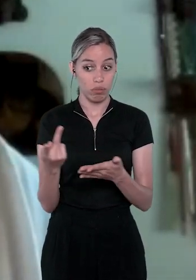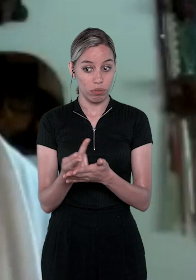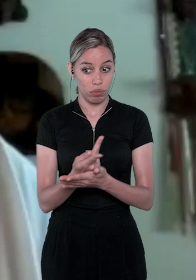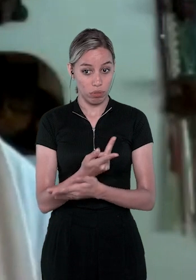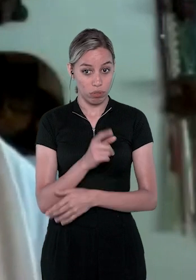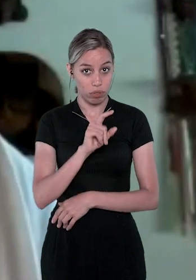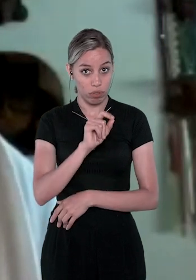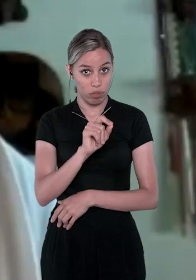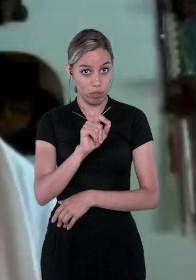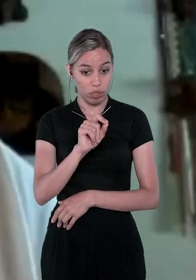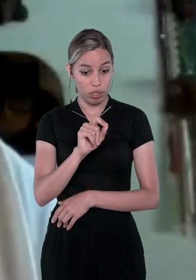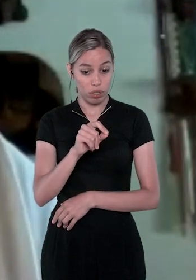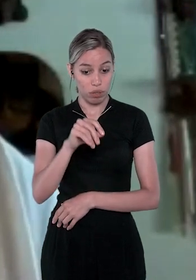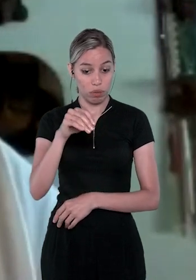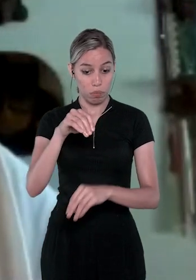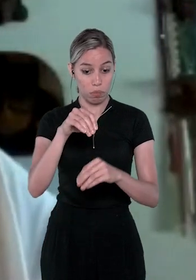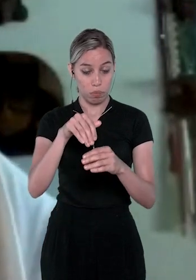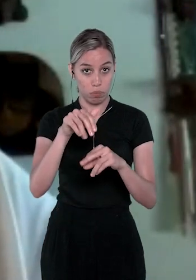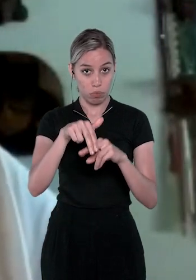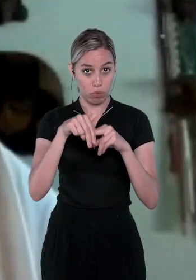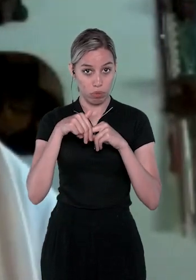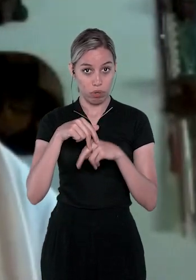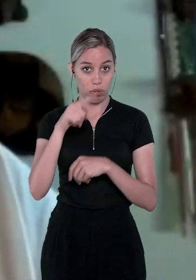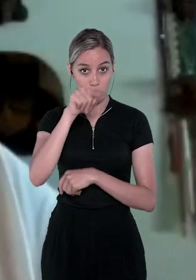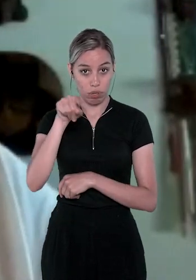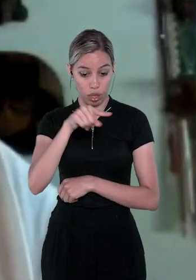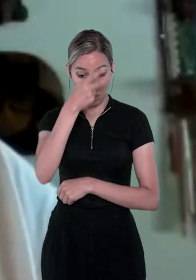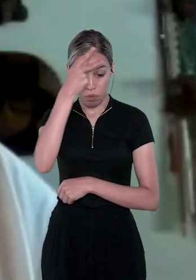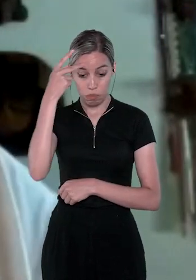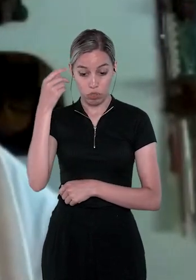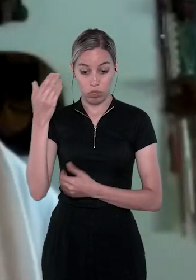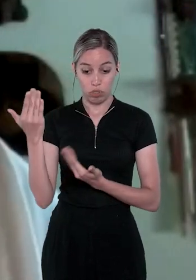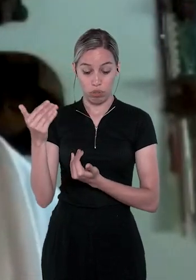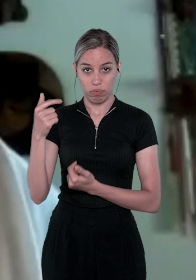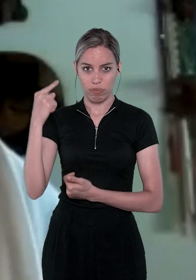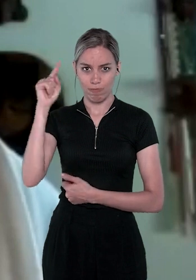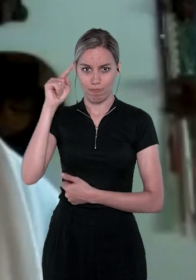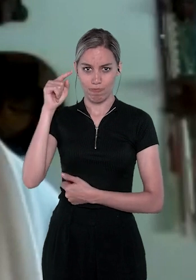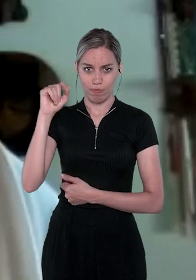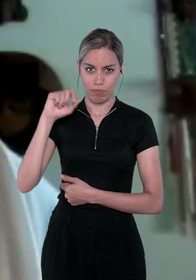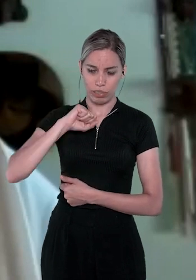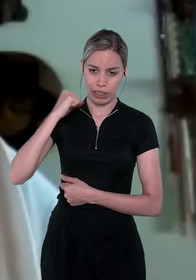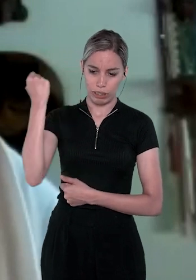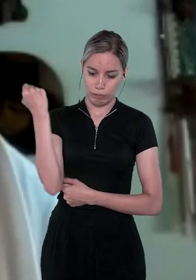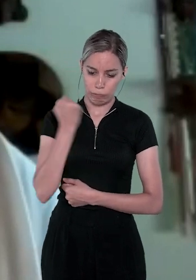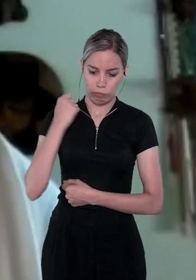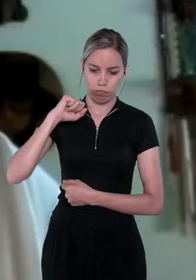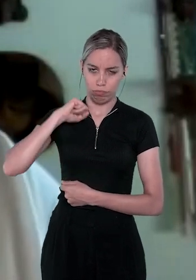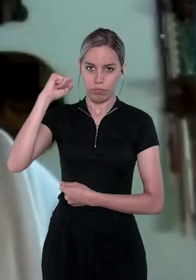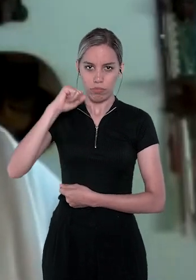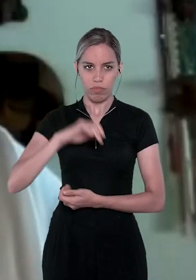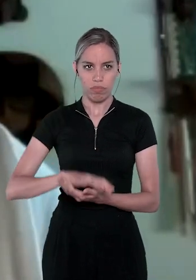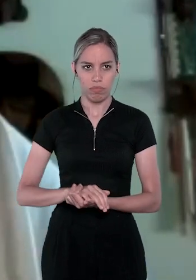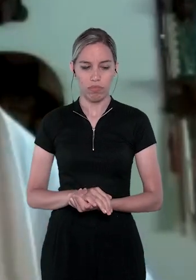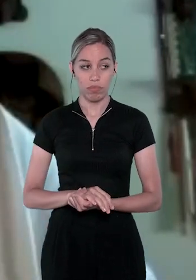suicídio. Eu queria falar um pouquinho, que vocês dois falassem um pouquinho desse ambiente que leva, infelizmente,